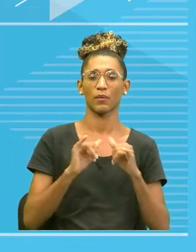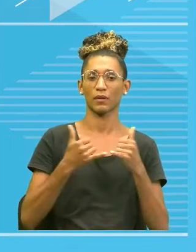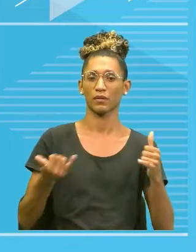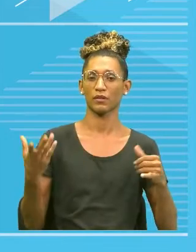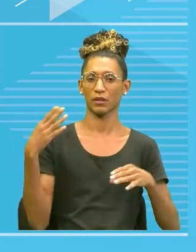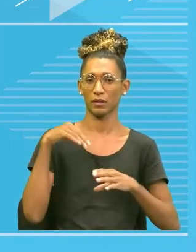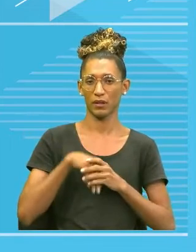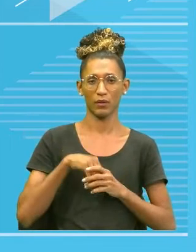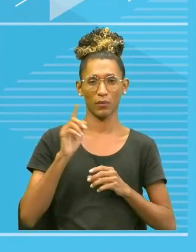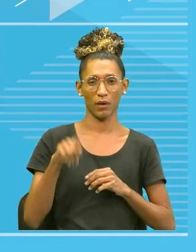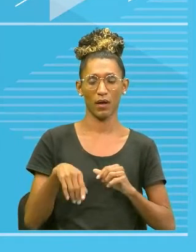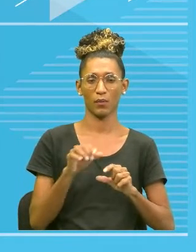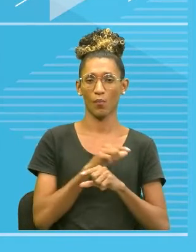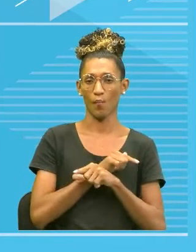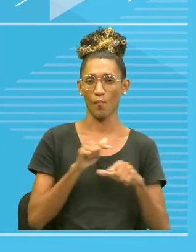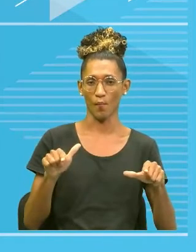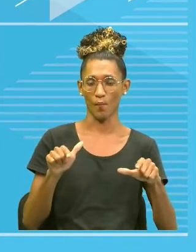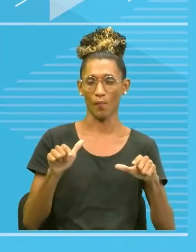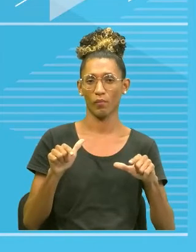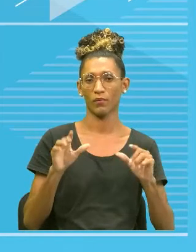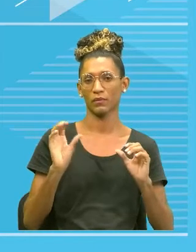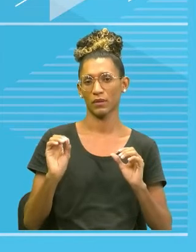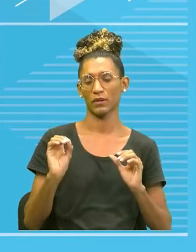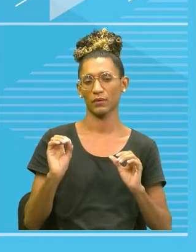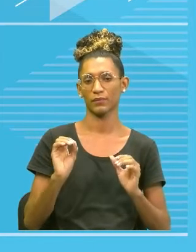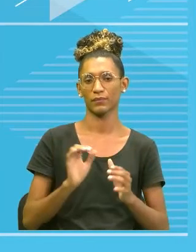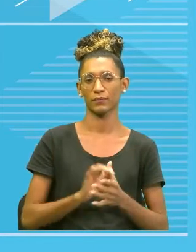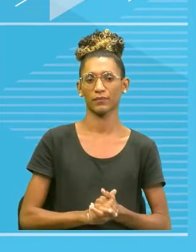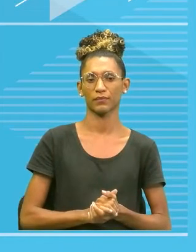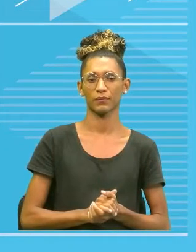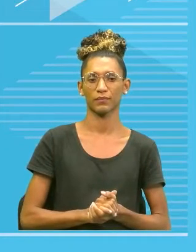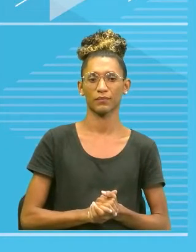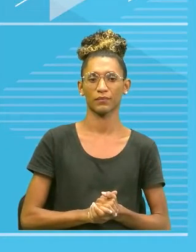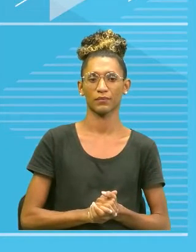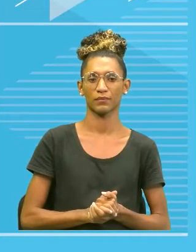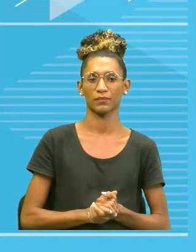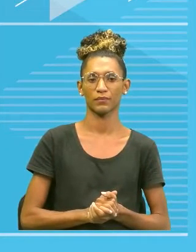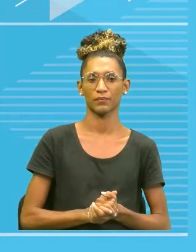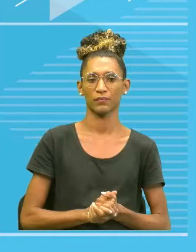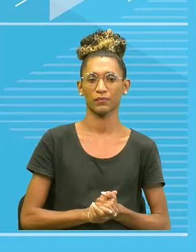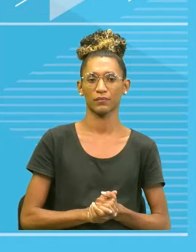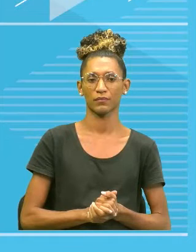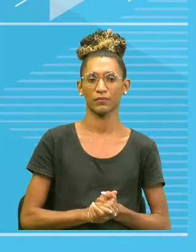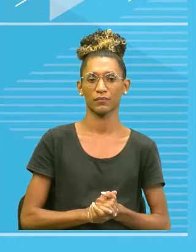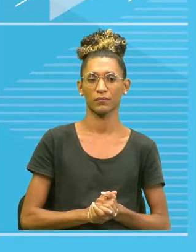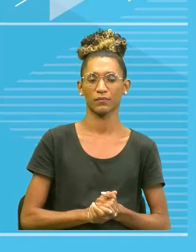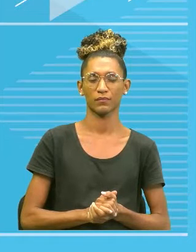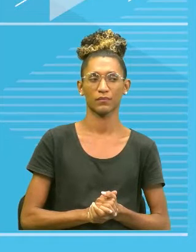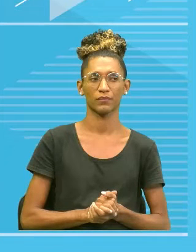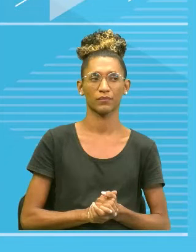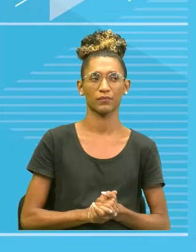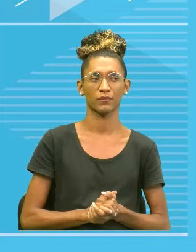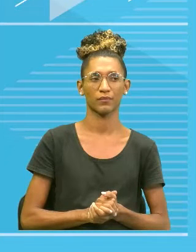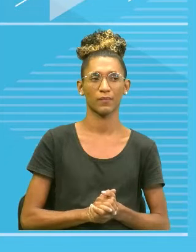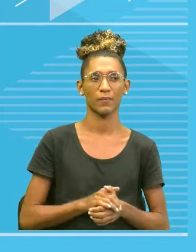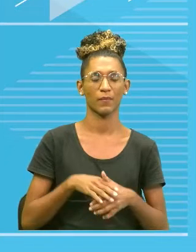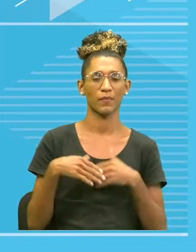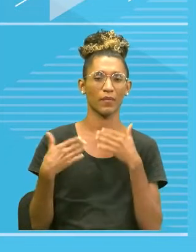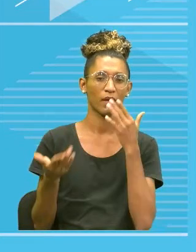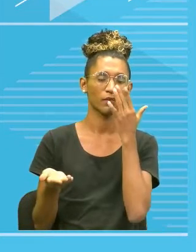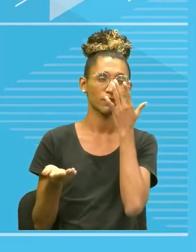e igual a zero. Sabemos que, pela primeira lei da termodinâmica, a quantidade de